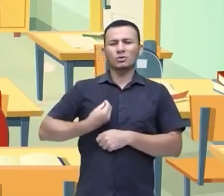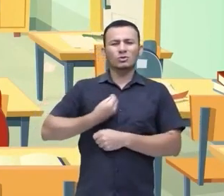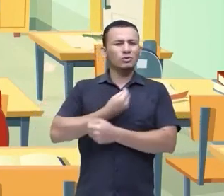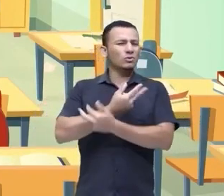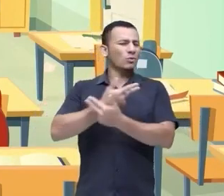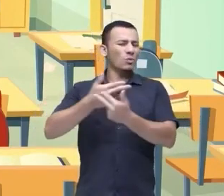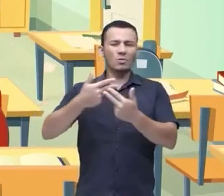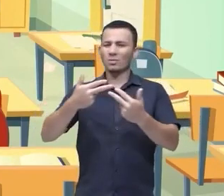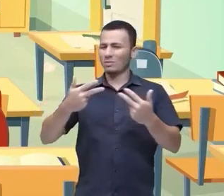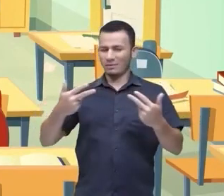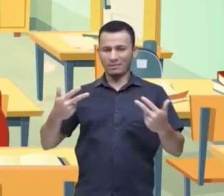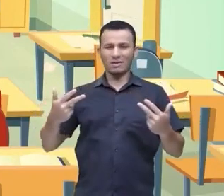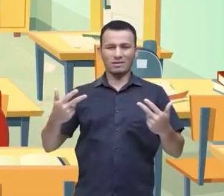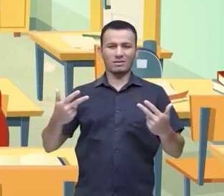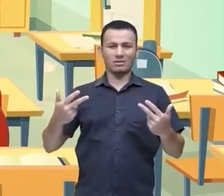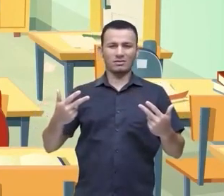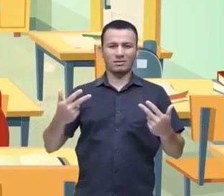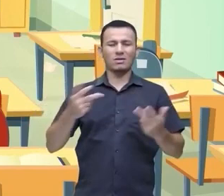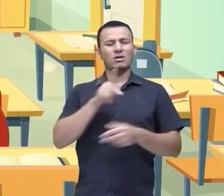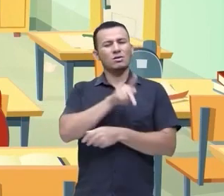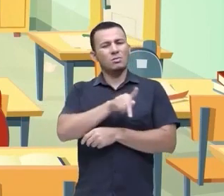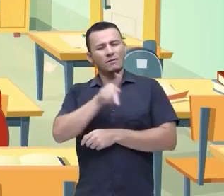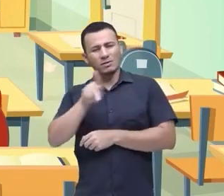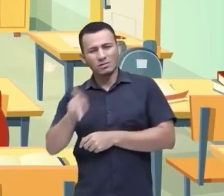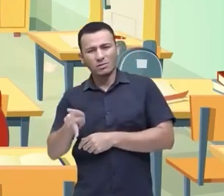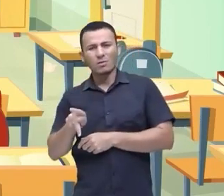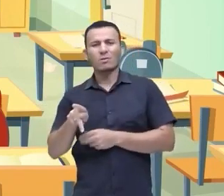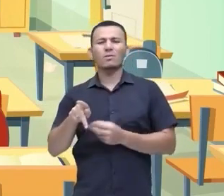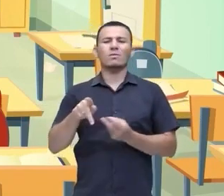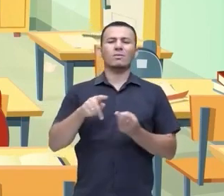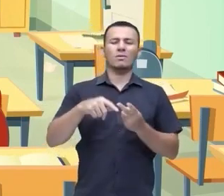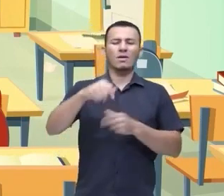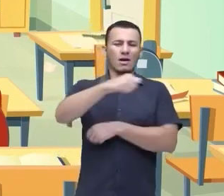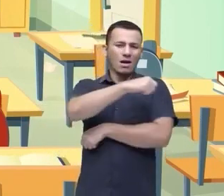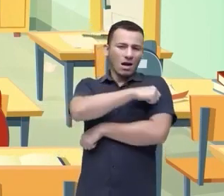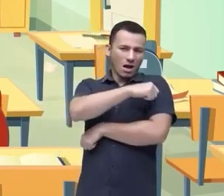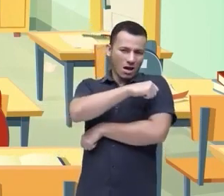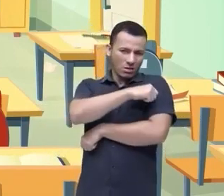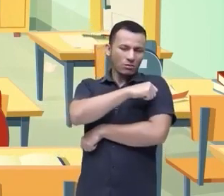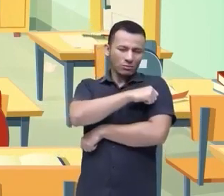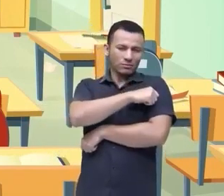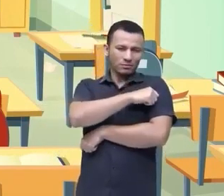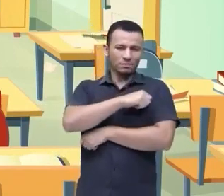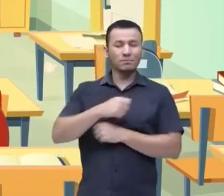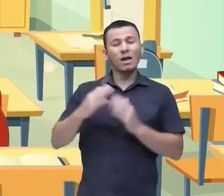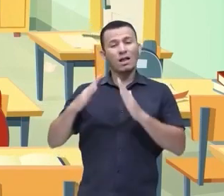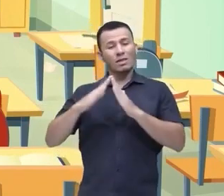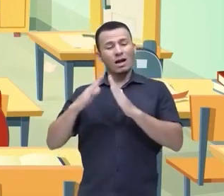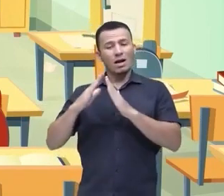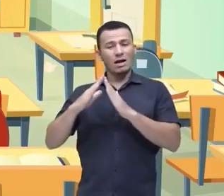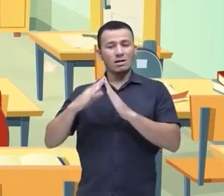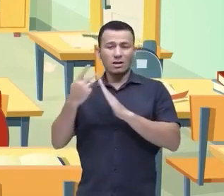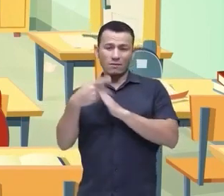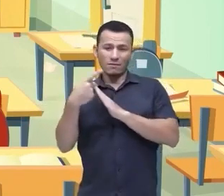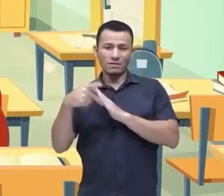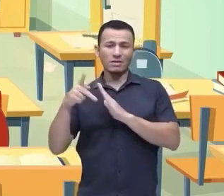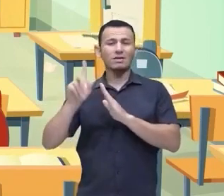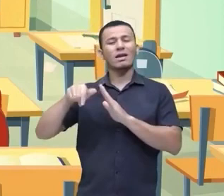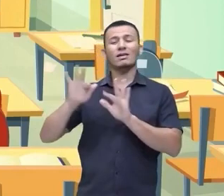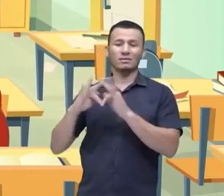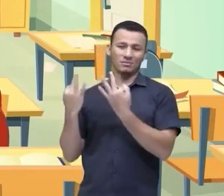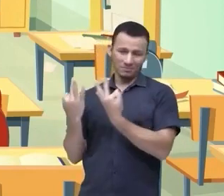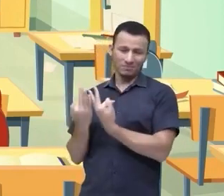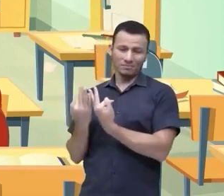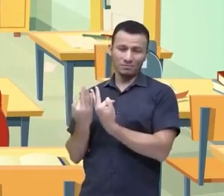né? Nós, eu digo, professoras e alunos, porque aí na casa de vocês, vocês vivem com a família de vocês, né? Mas